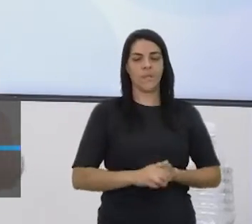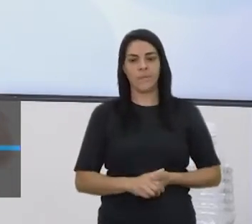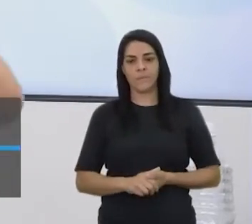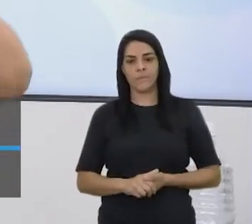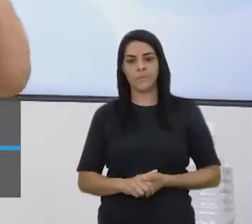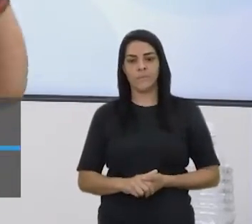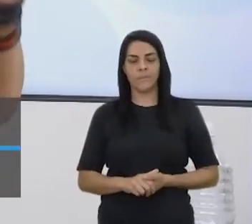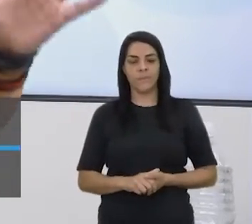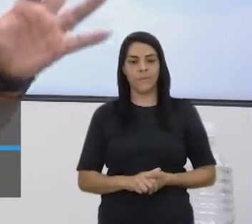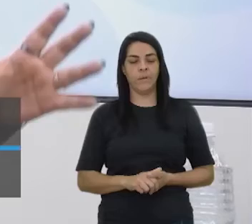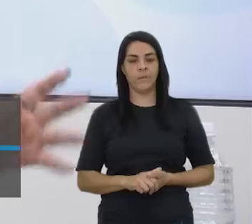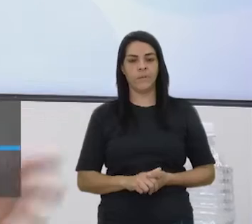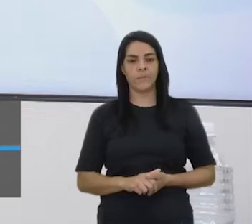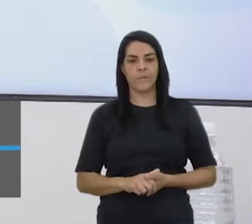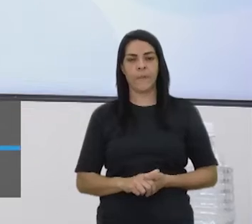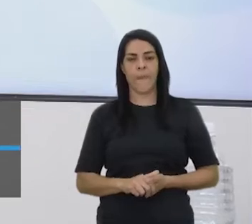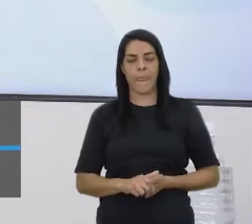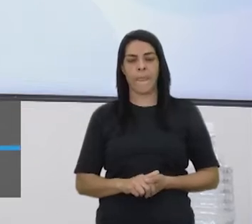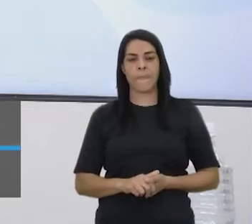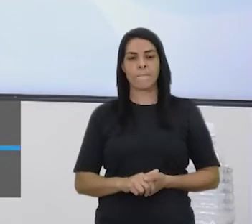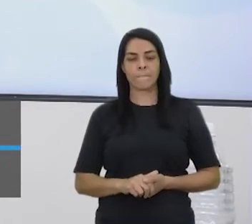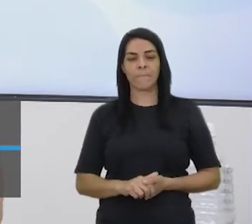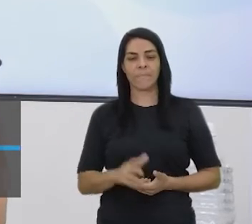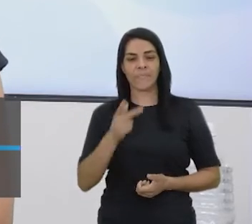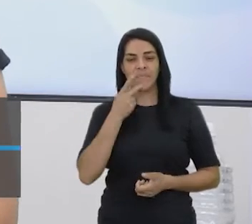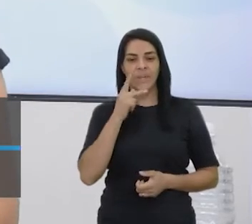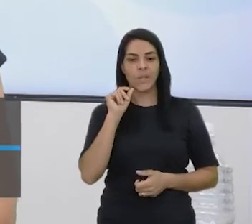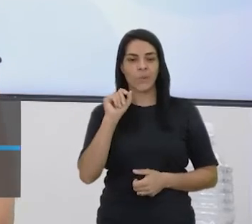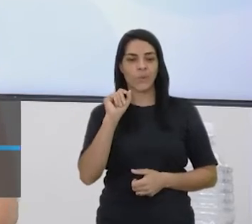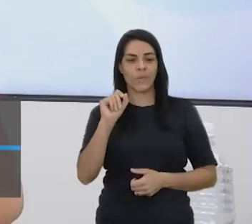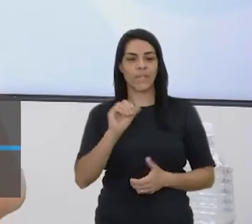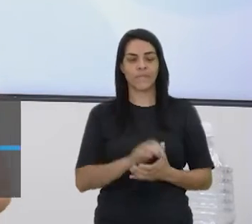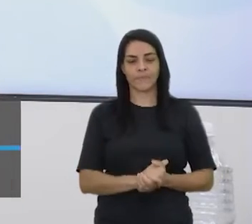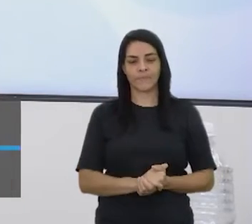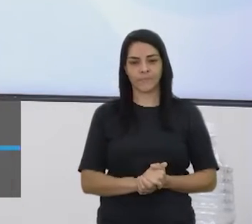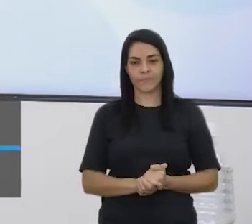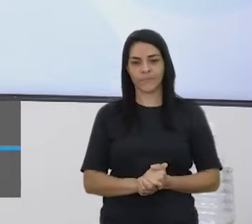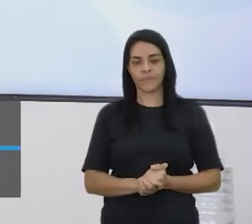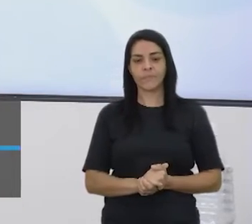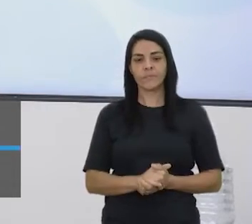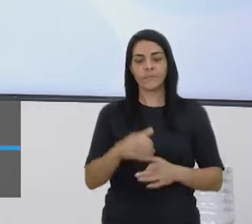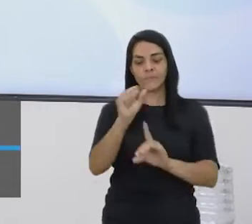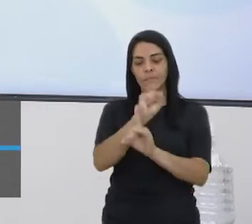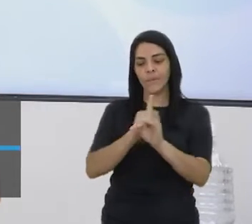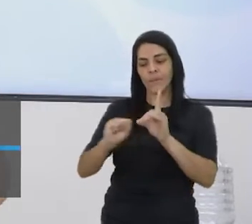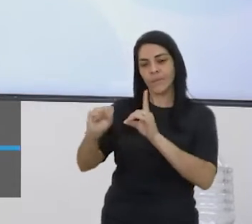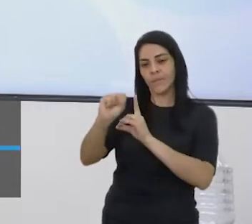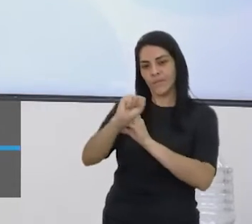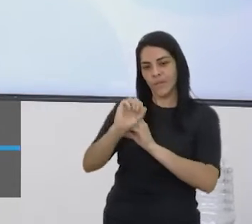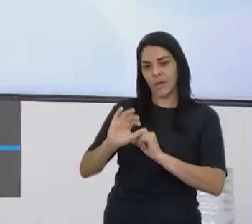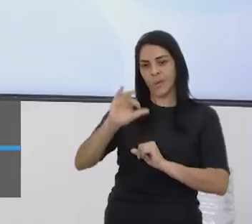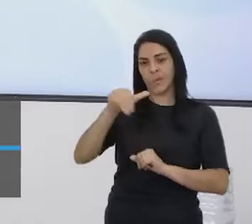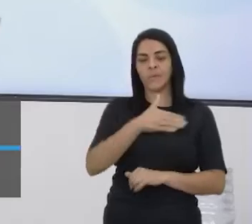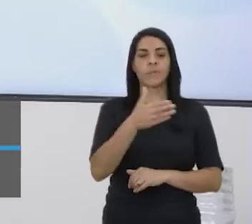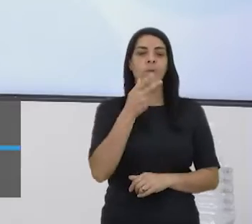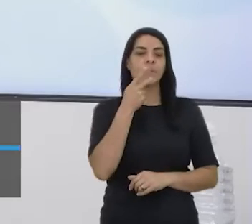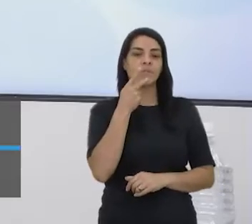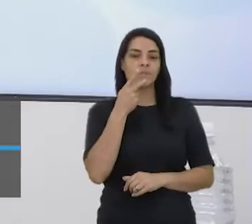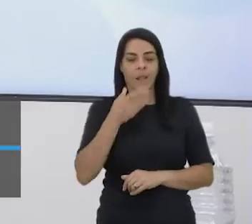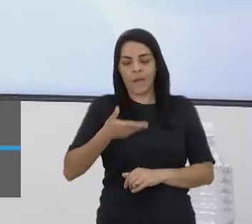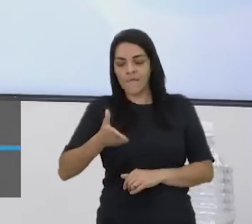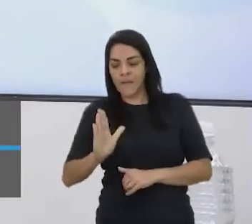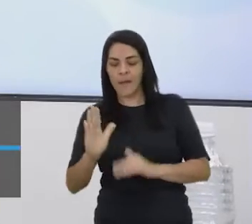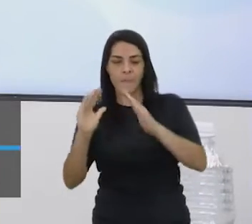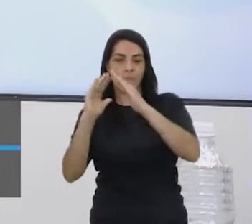vamos passar assim um pouco sobre essa questão do processo de socialização porque quando a gente fala sobre ir para